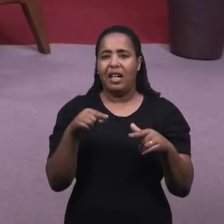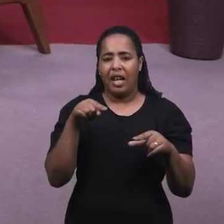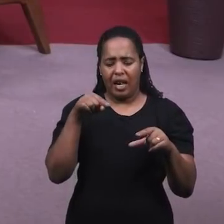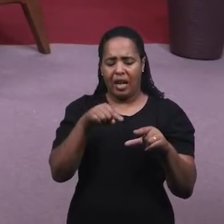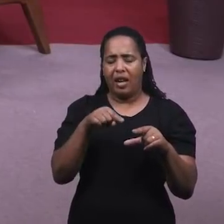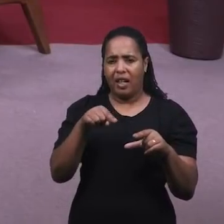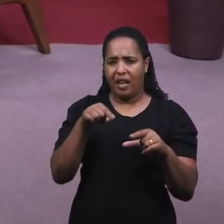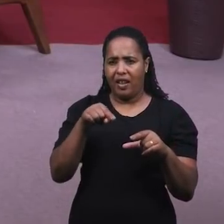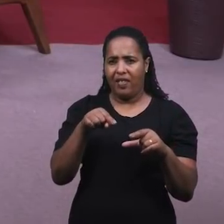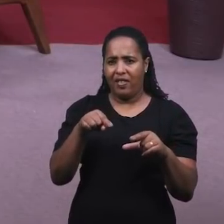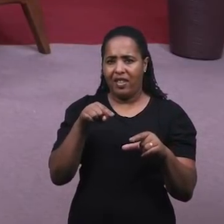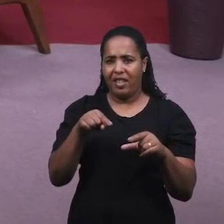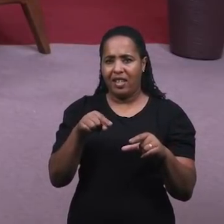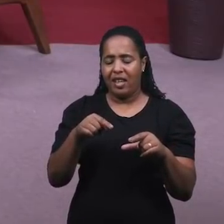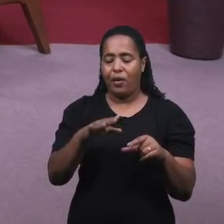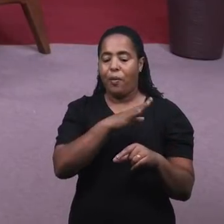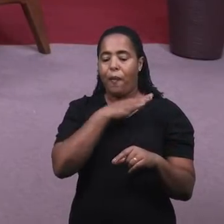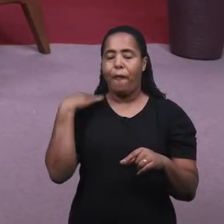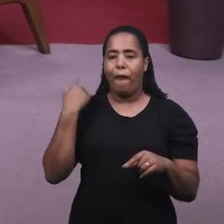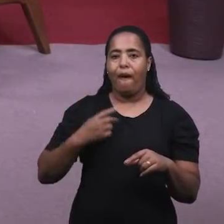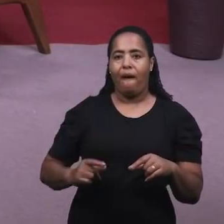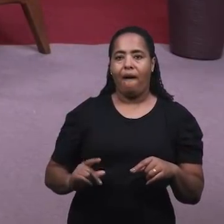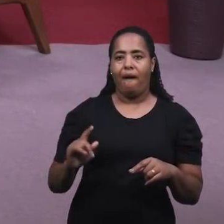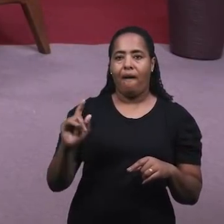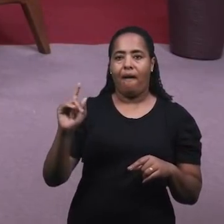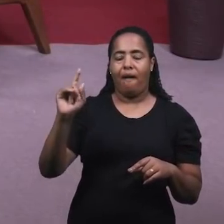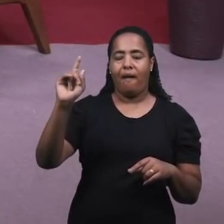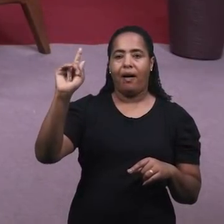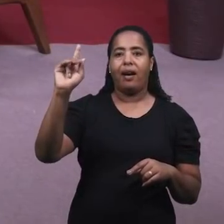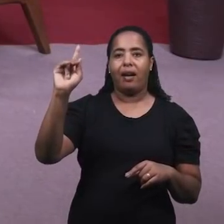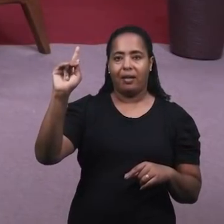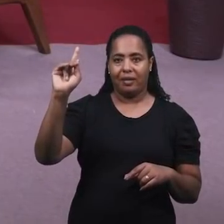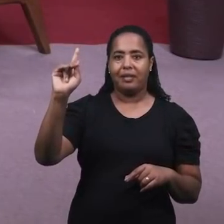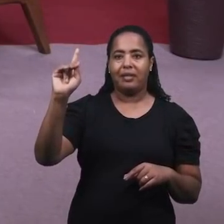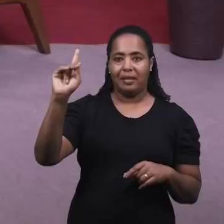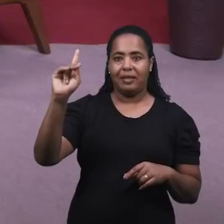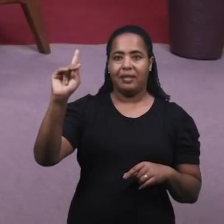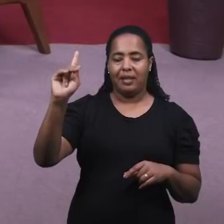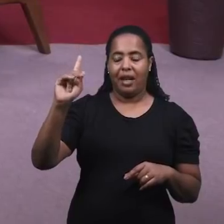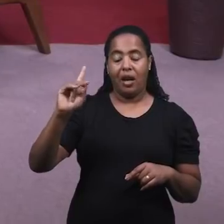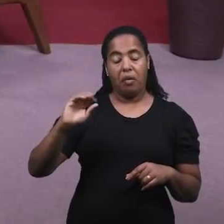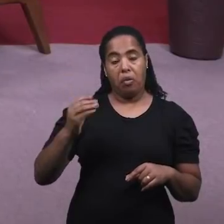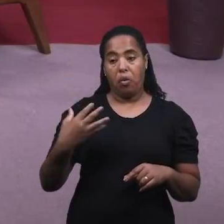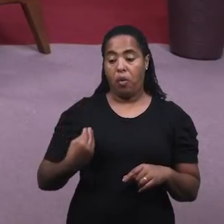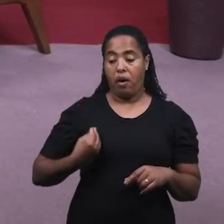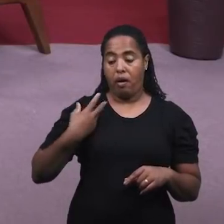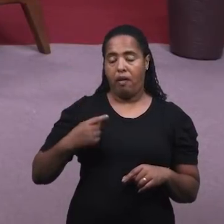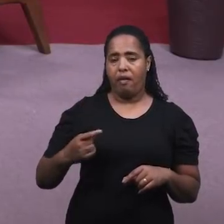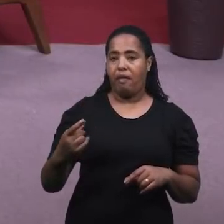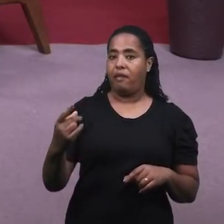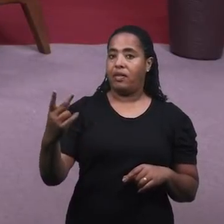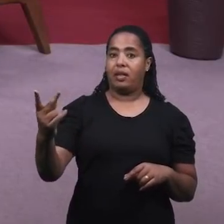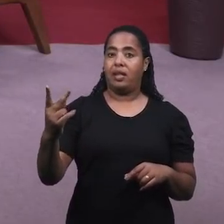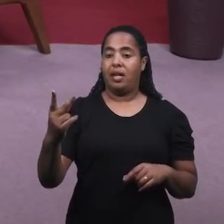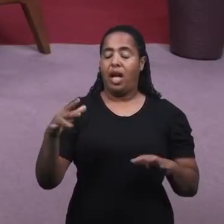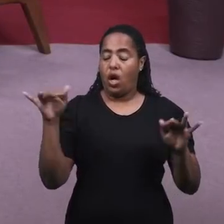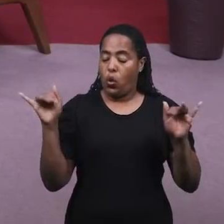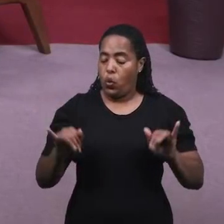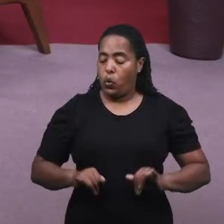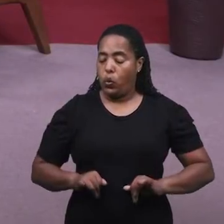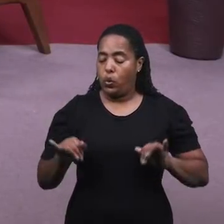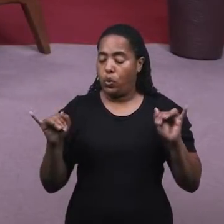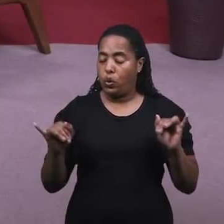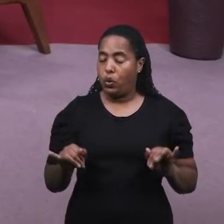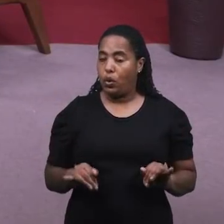estava determinado, que era a morte eterna. A morte, ou uma vida eterna sem Deus, o